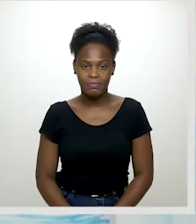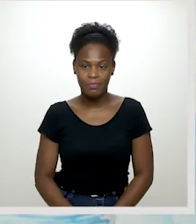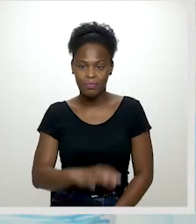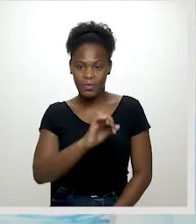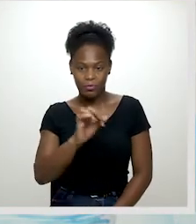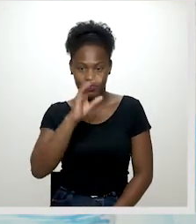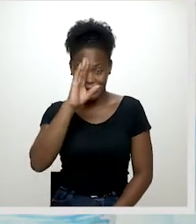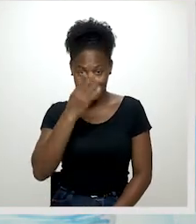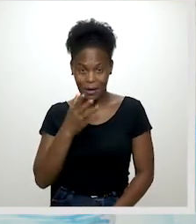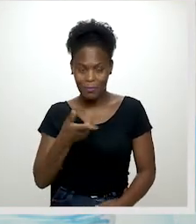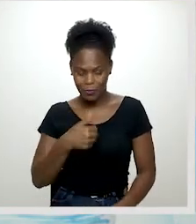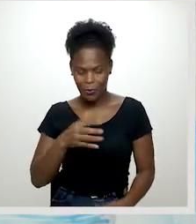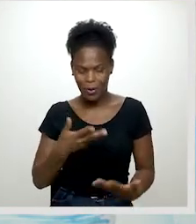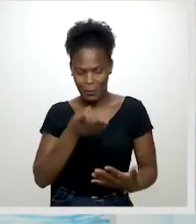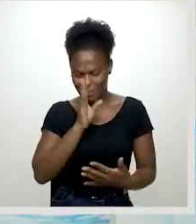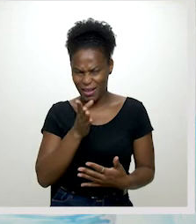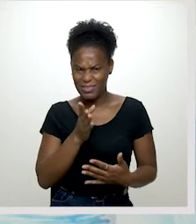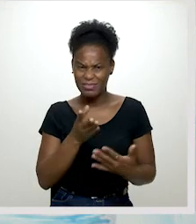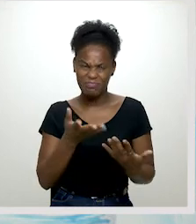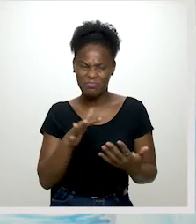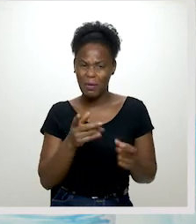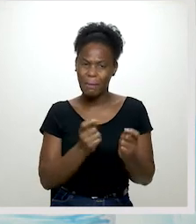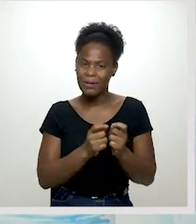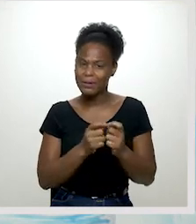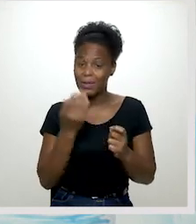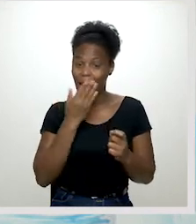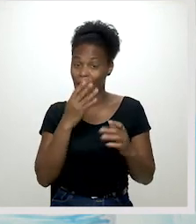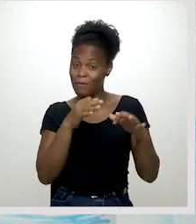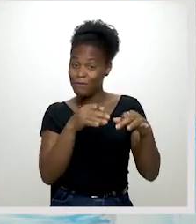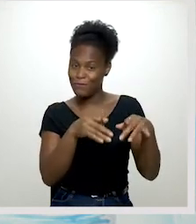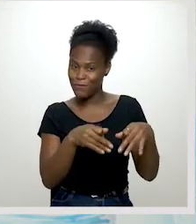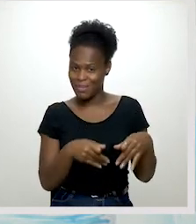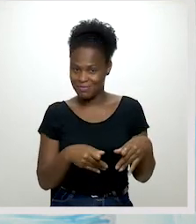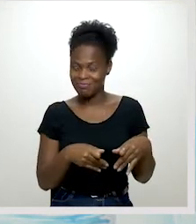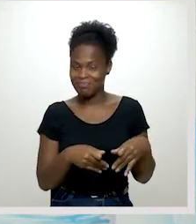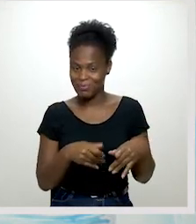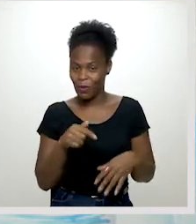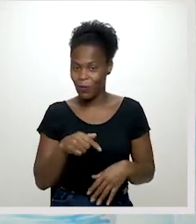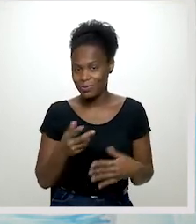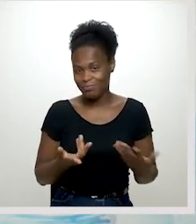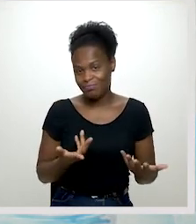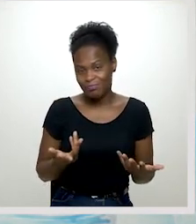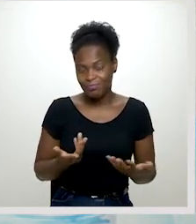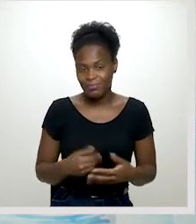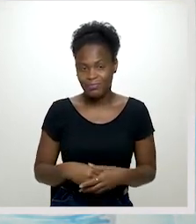Como se sabe, praticamente estamos prestes ao término da nossa aula de